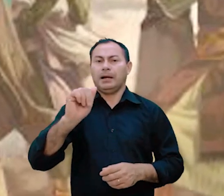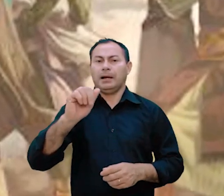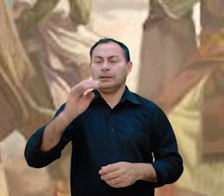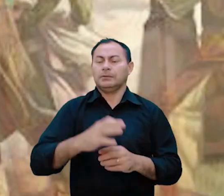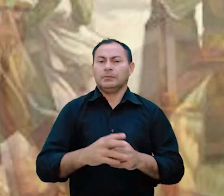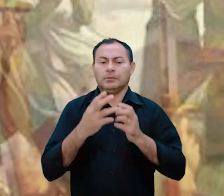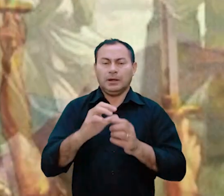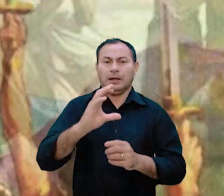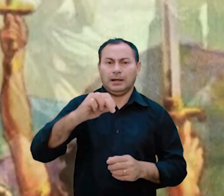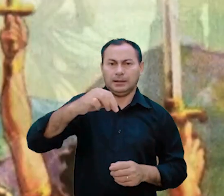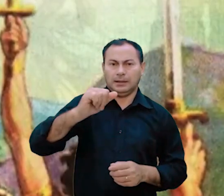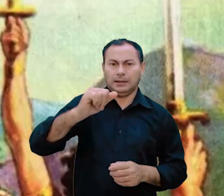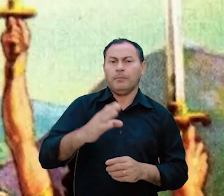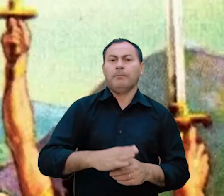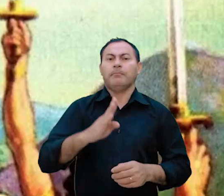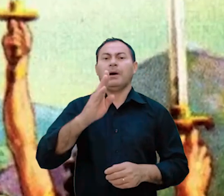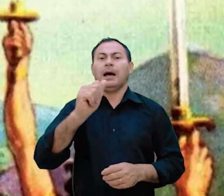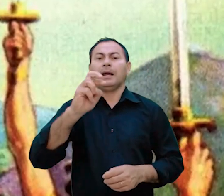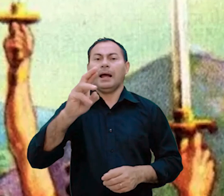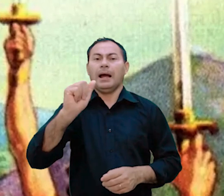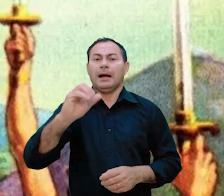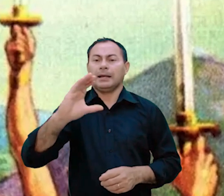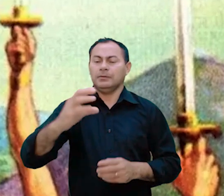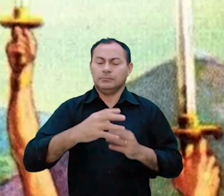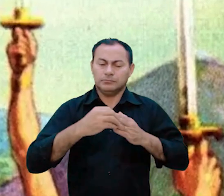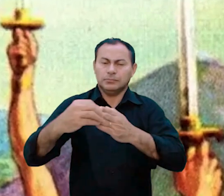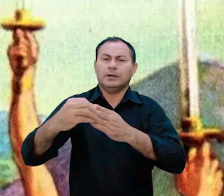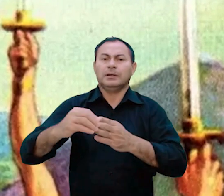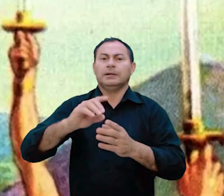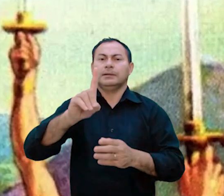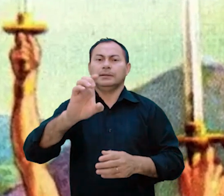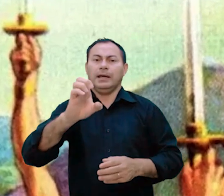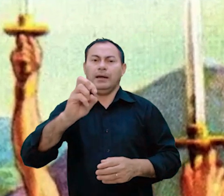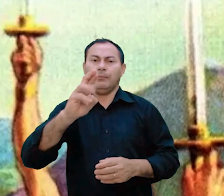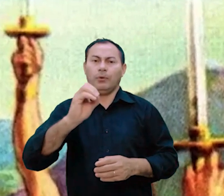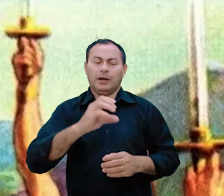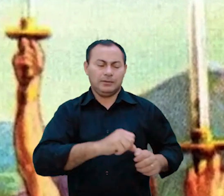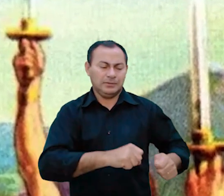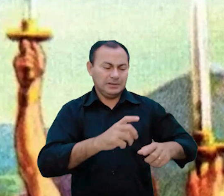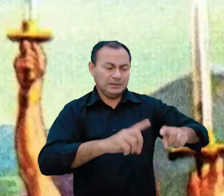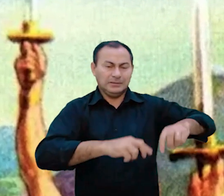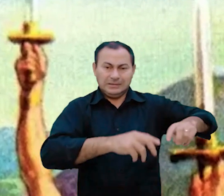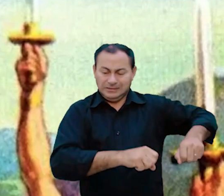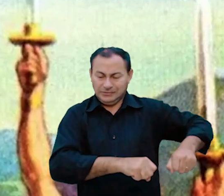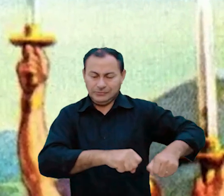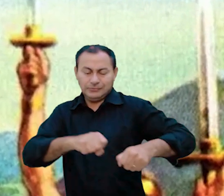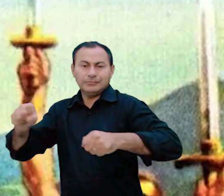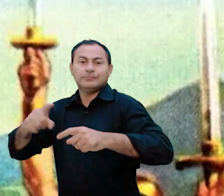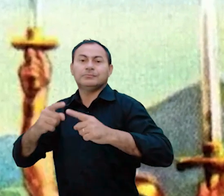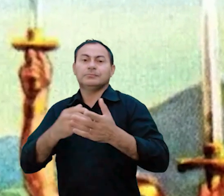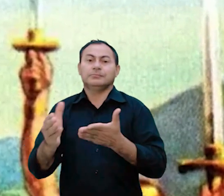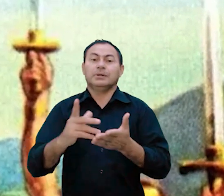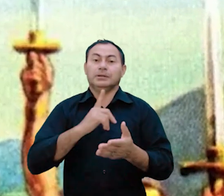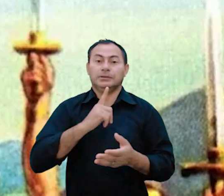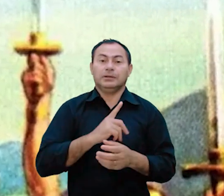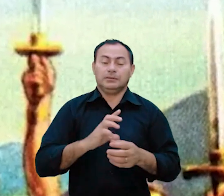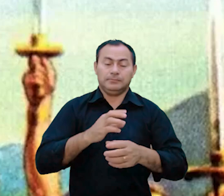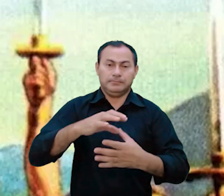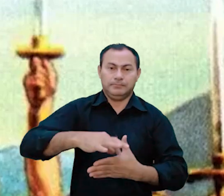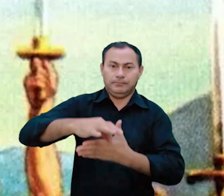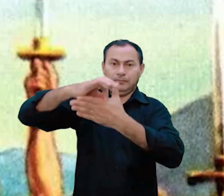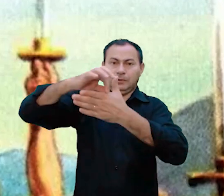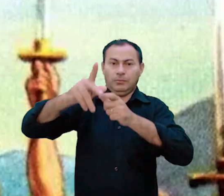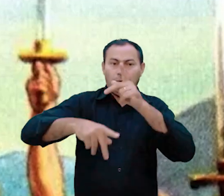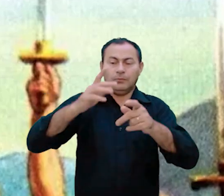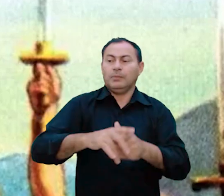dos cananeus. Parece que Baraque precisou ser arrastado por Débora e foi esperneando. Isso demonstra o vácuo que havia